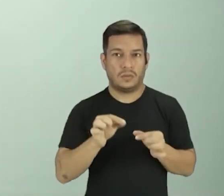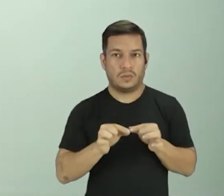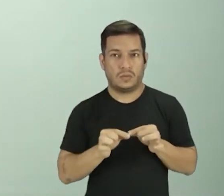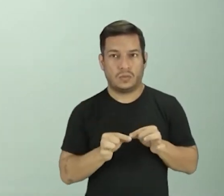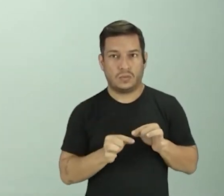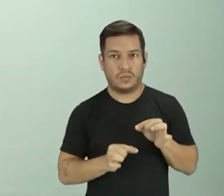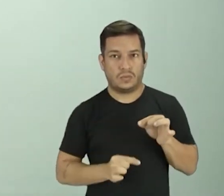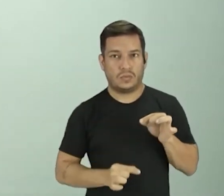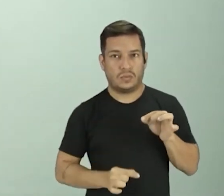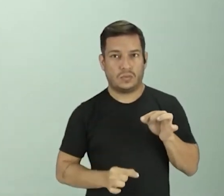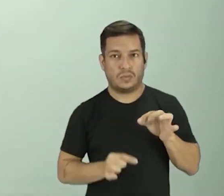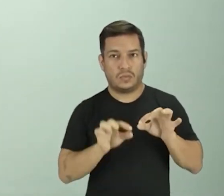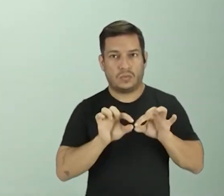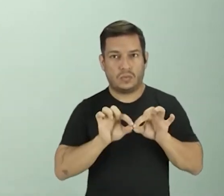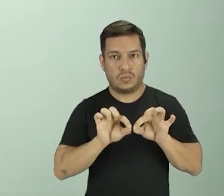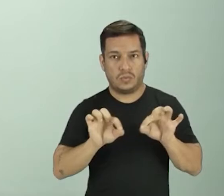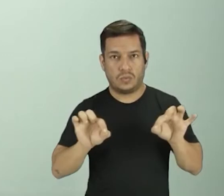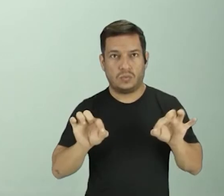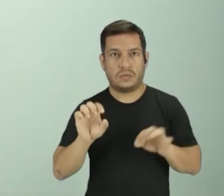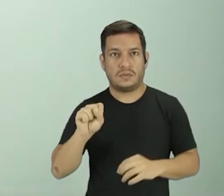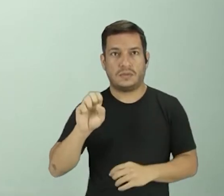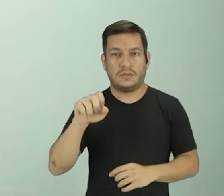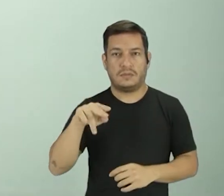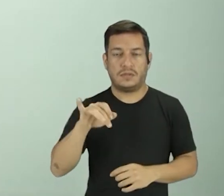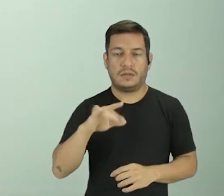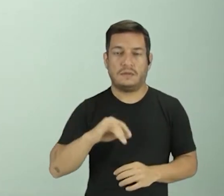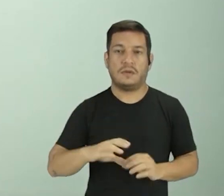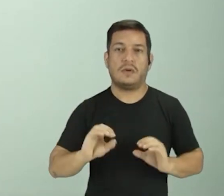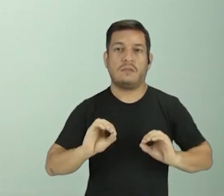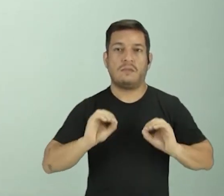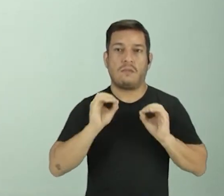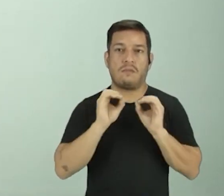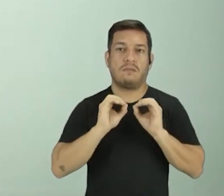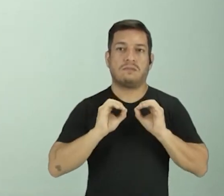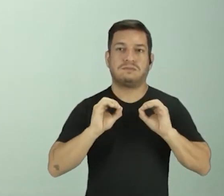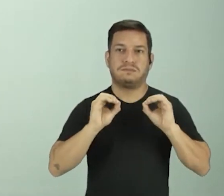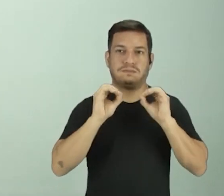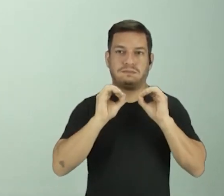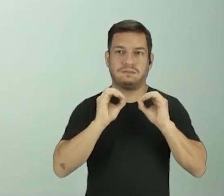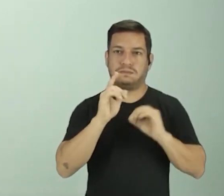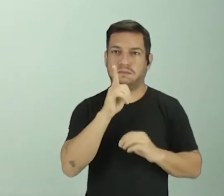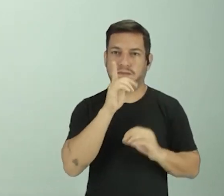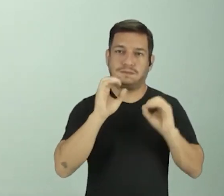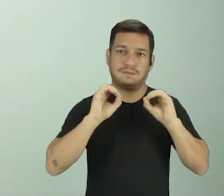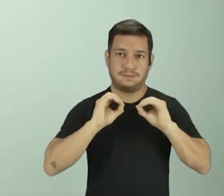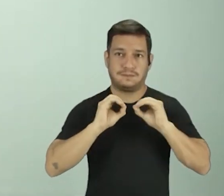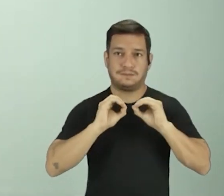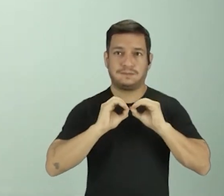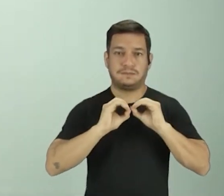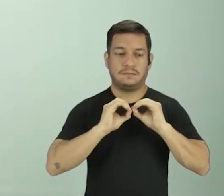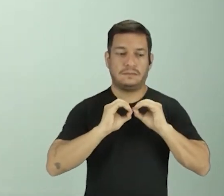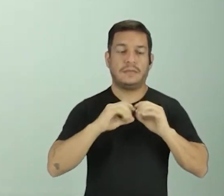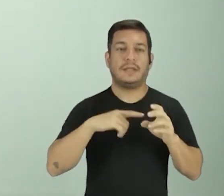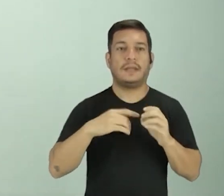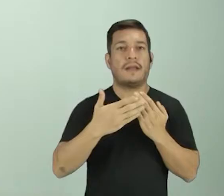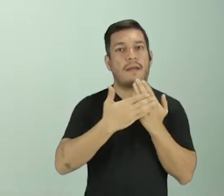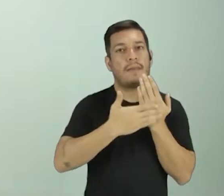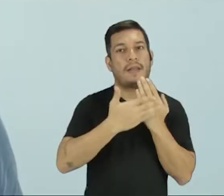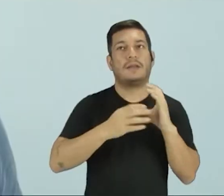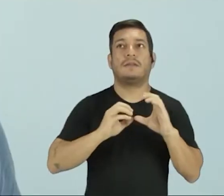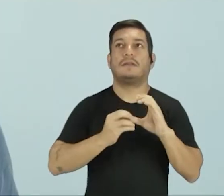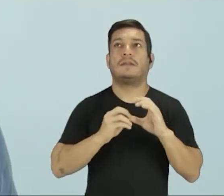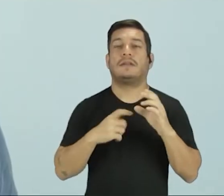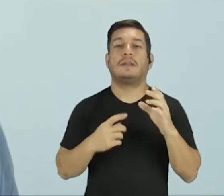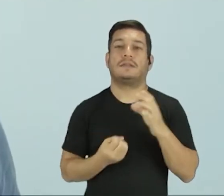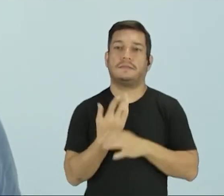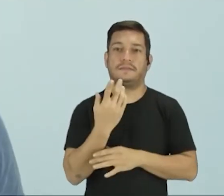Então, nas paredes do tubo seminíferos, lá no testículo, a gente vai ter essa parede com células que vão dar